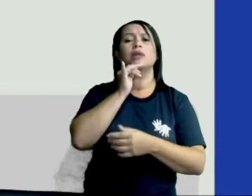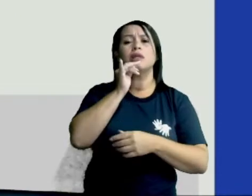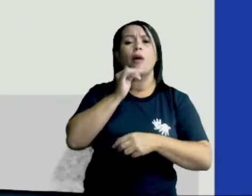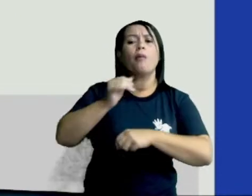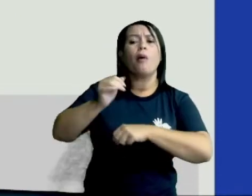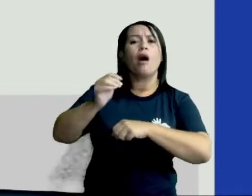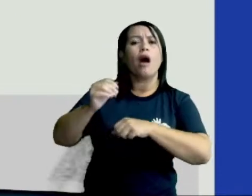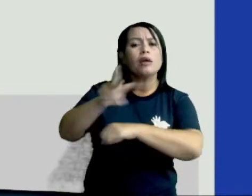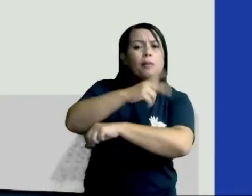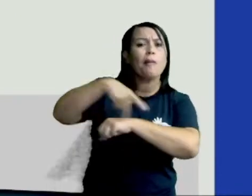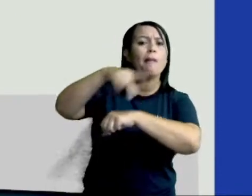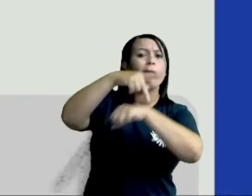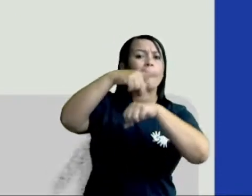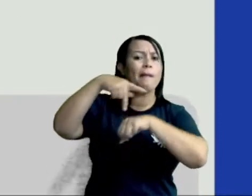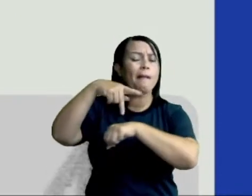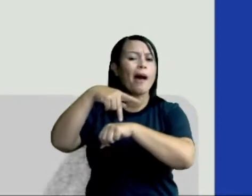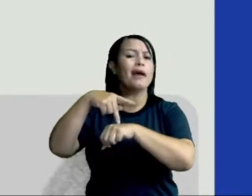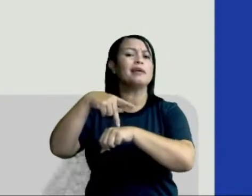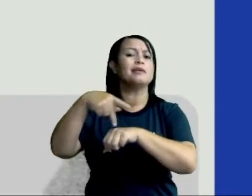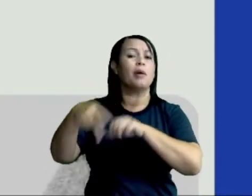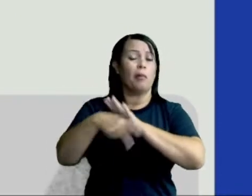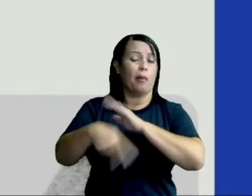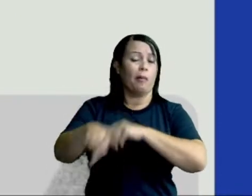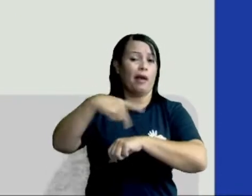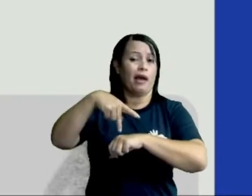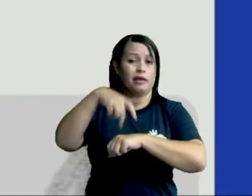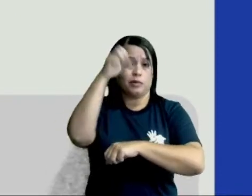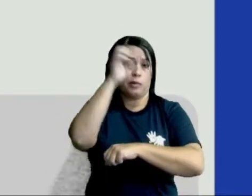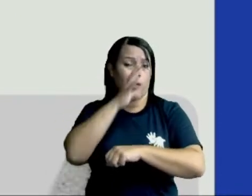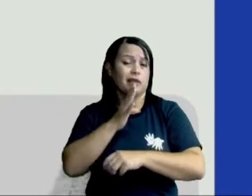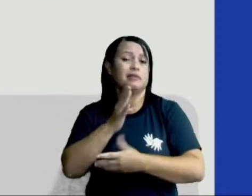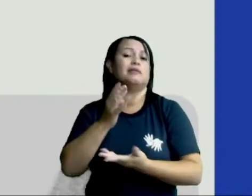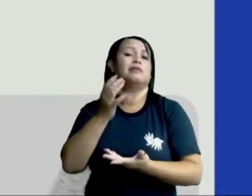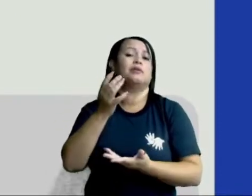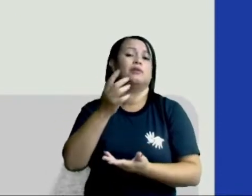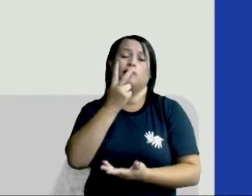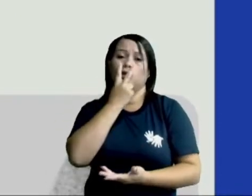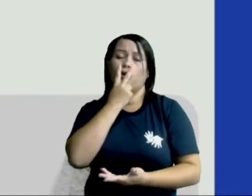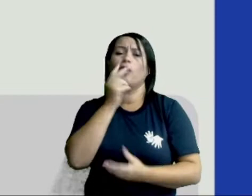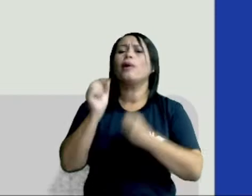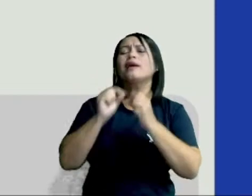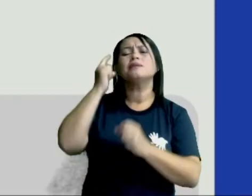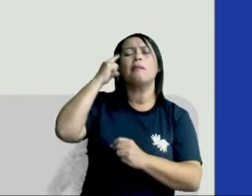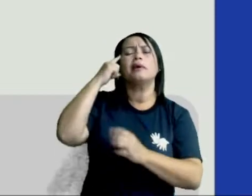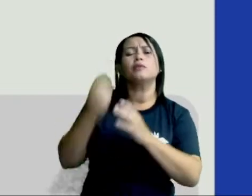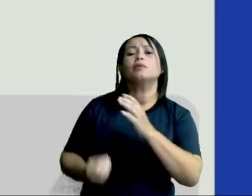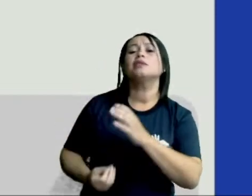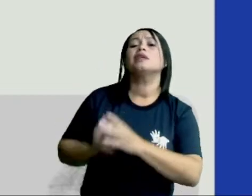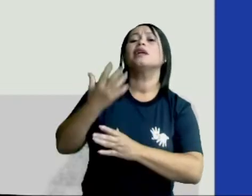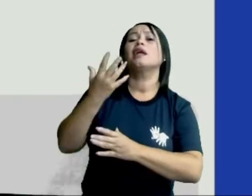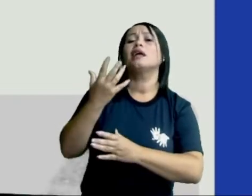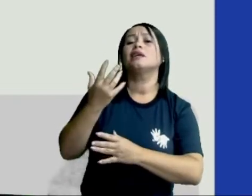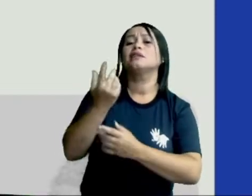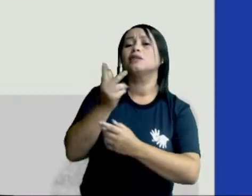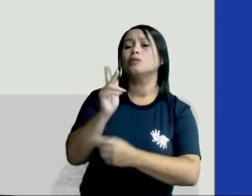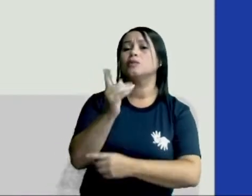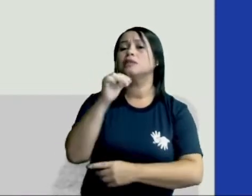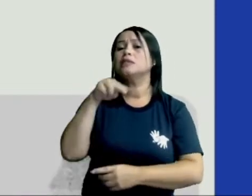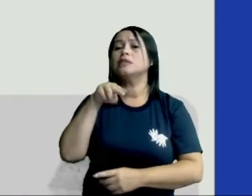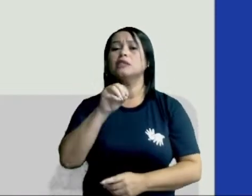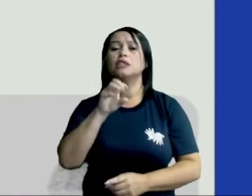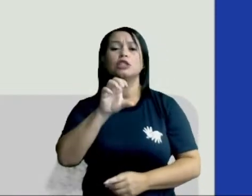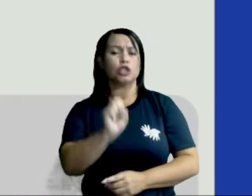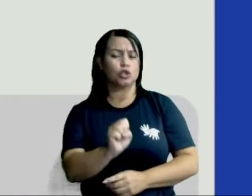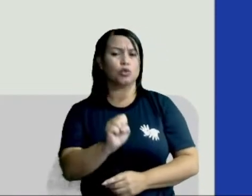sendo instituídos. Então, o que é que pensa-se quando criam-se os hinos? Pensam que